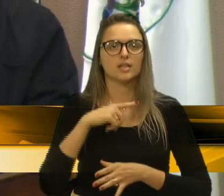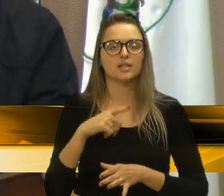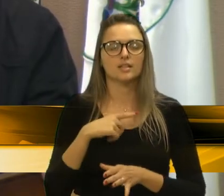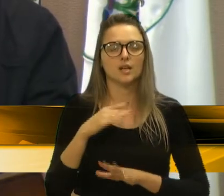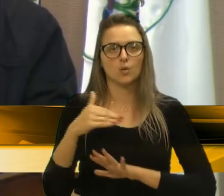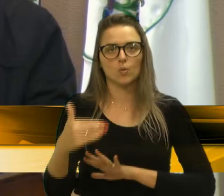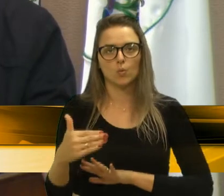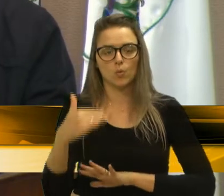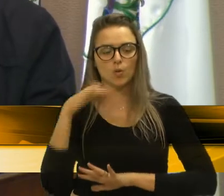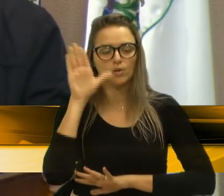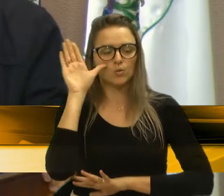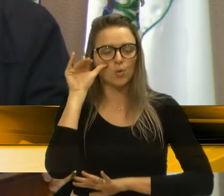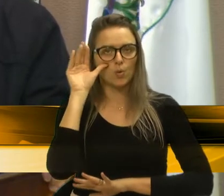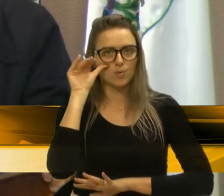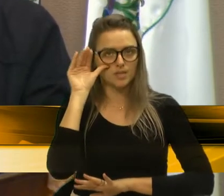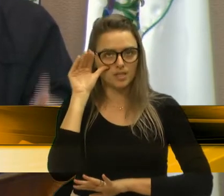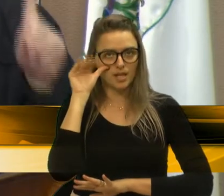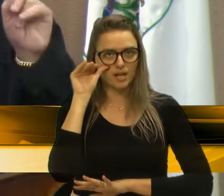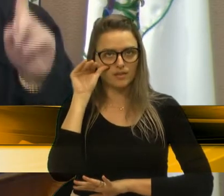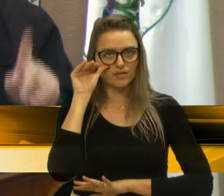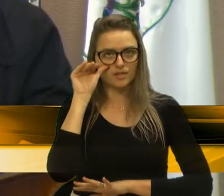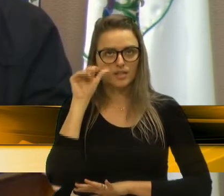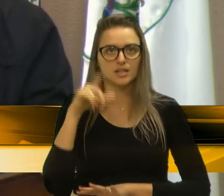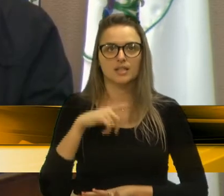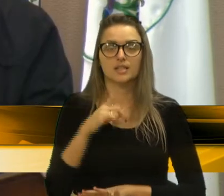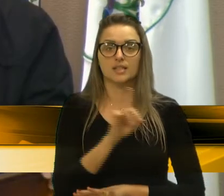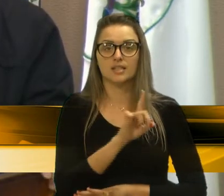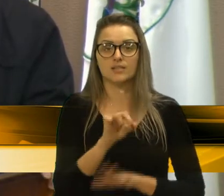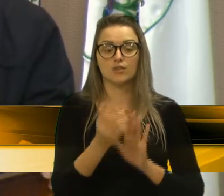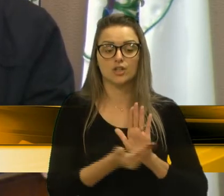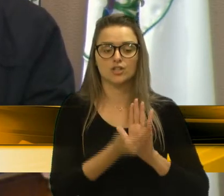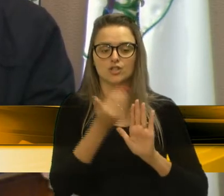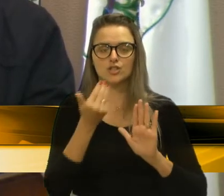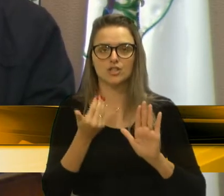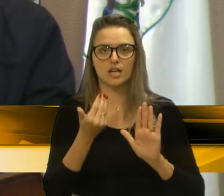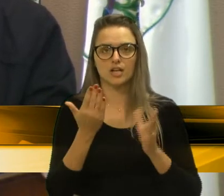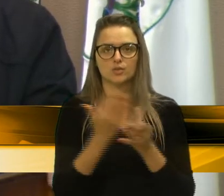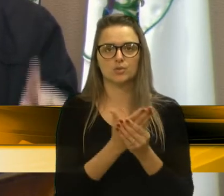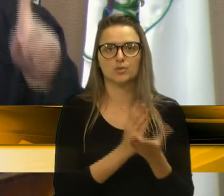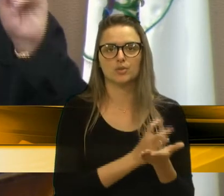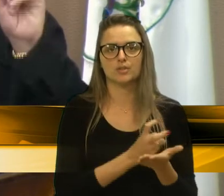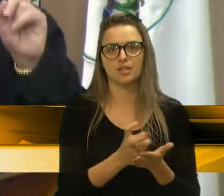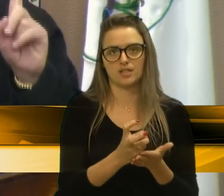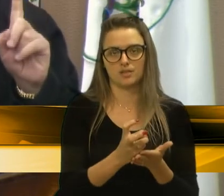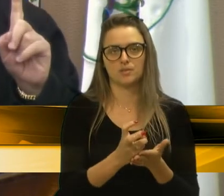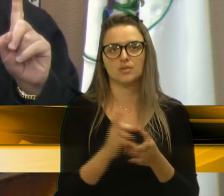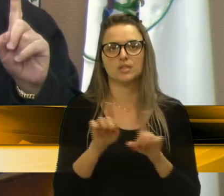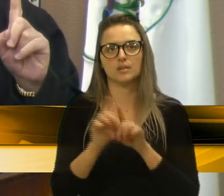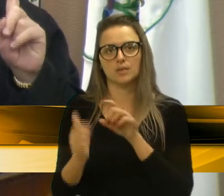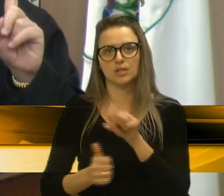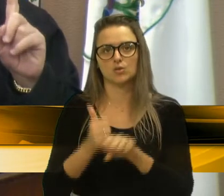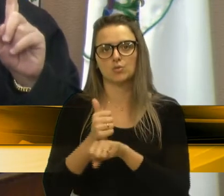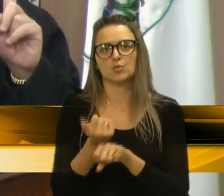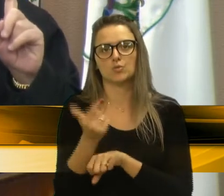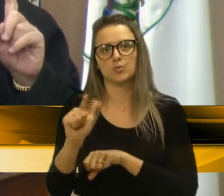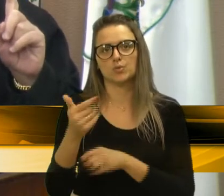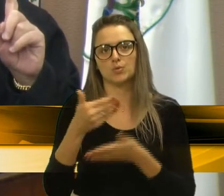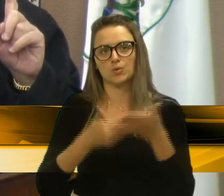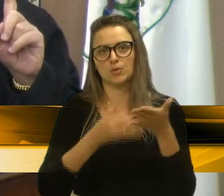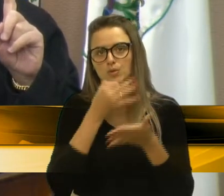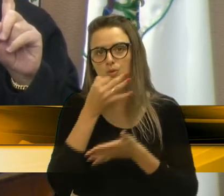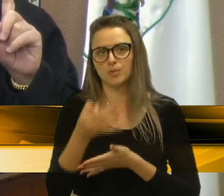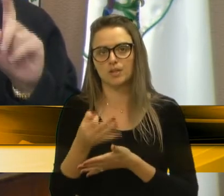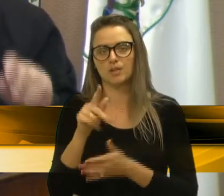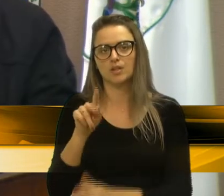que, surpreendentemente, foi suprimido do procedimento administrativo e substituído por outro parecer de um